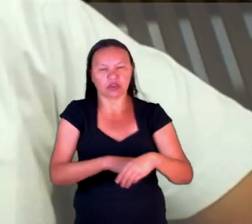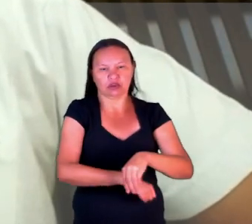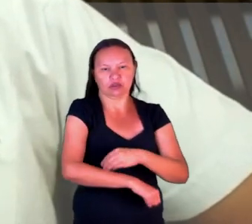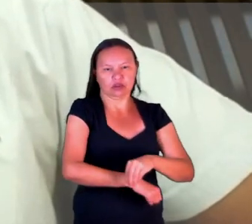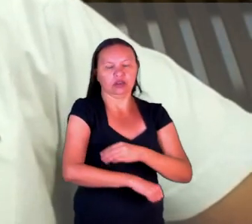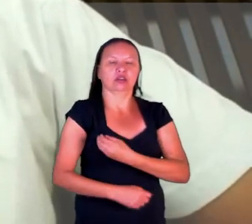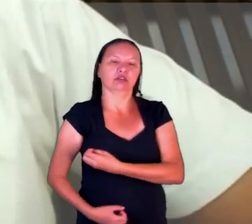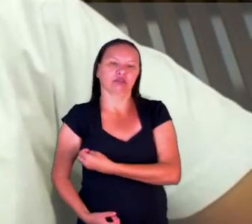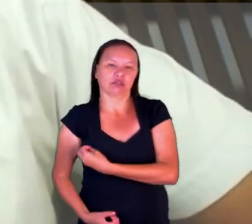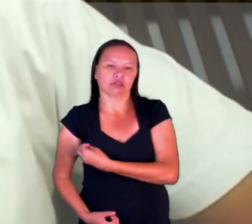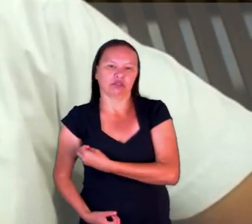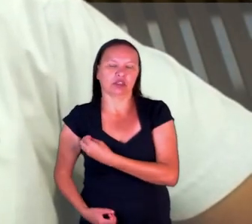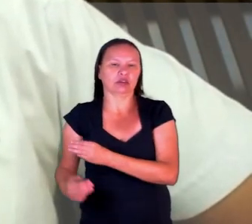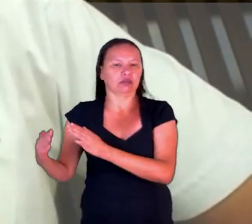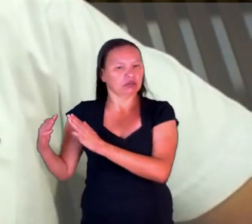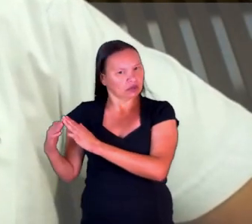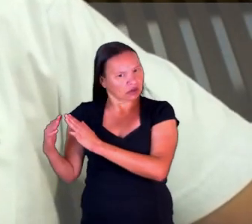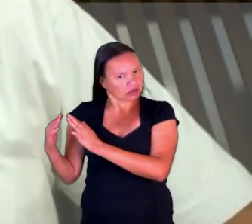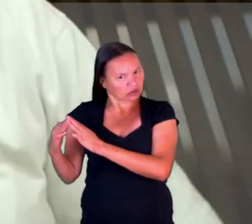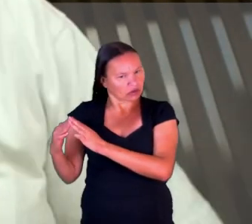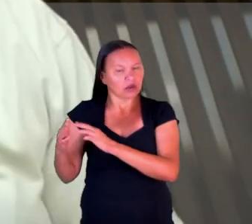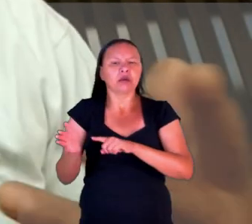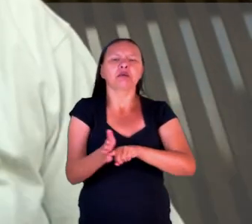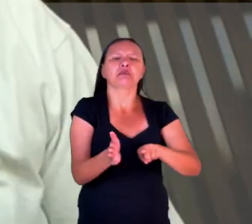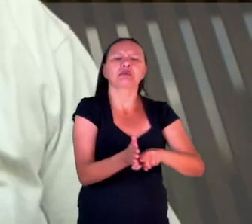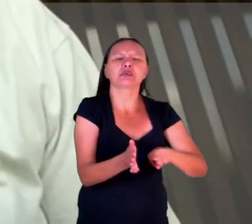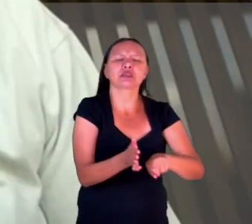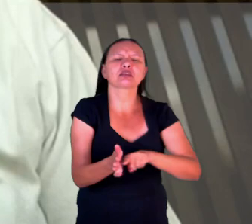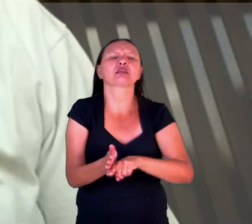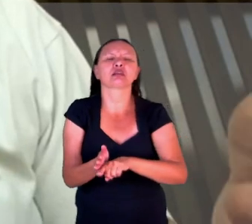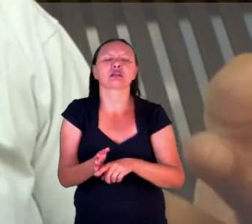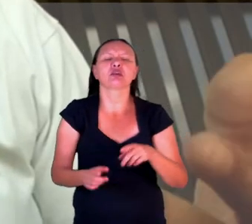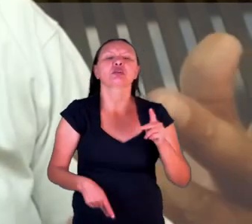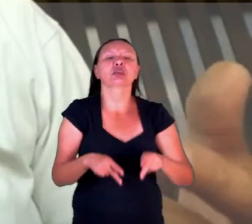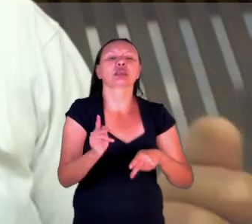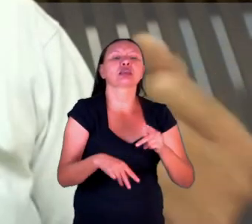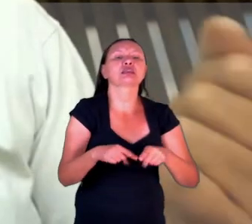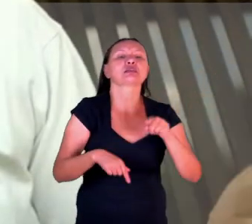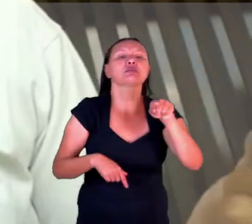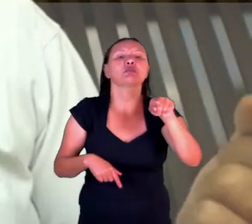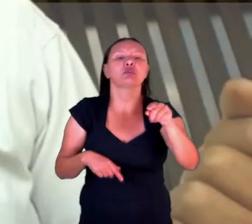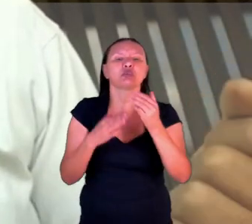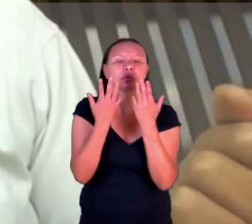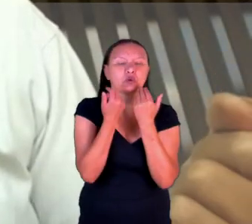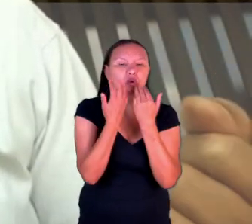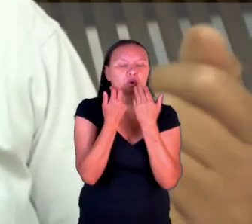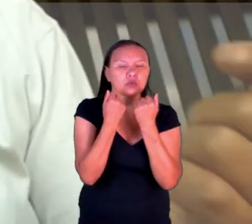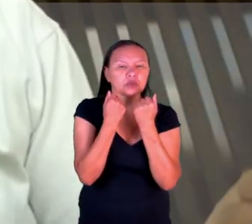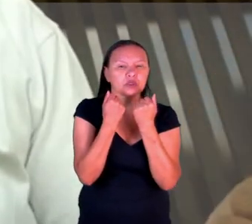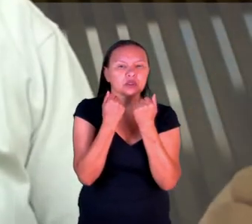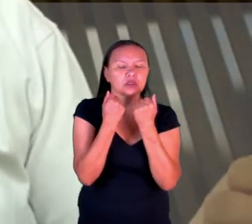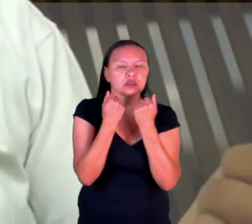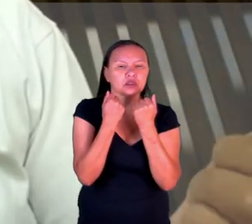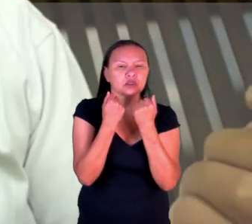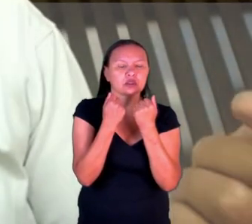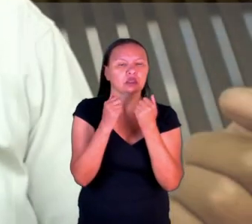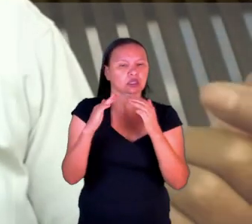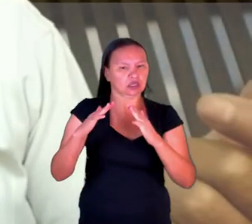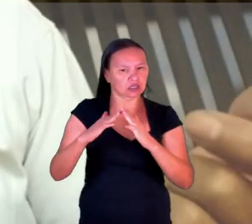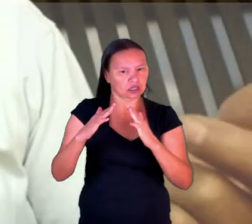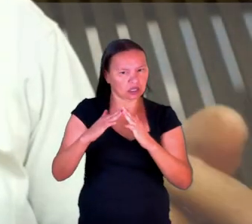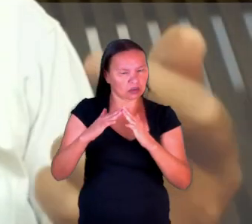Eh a gente faz algumas perguntas o que esse povo come né então quem tá na rua come de tudo né